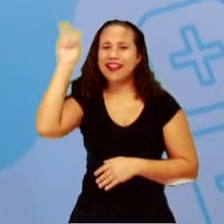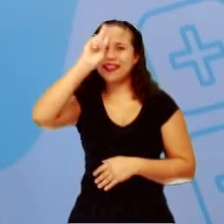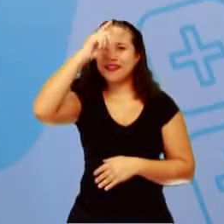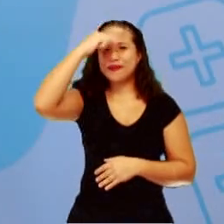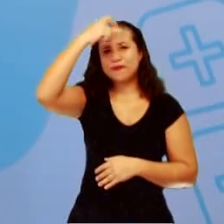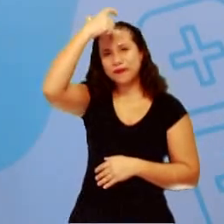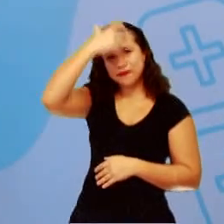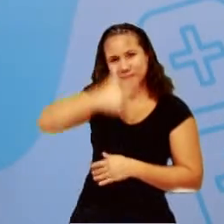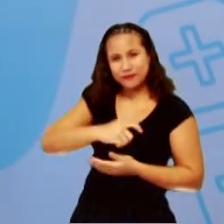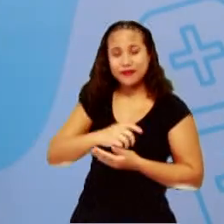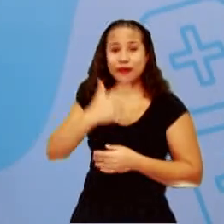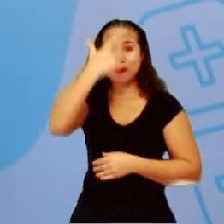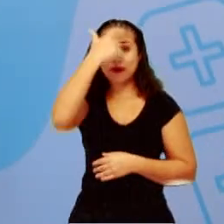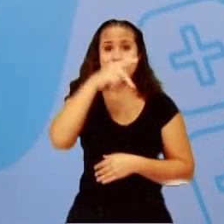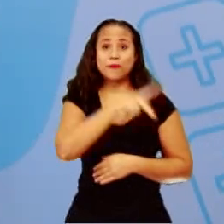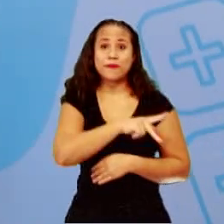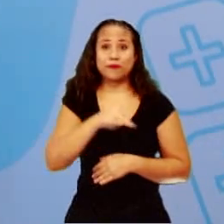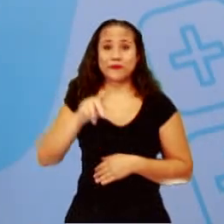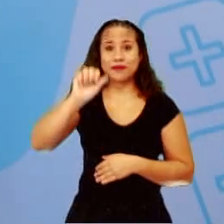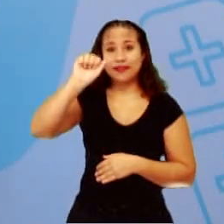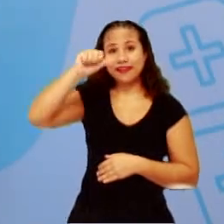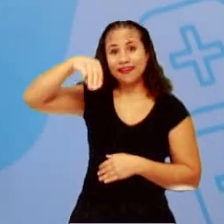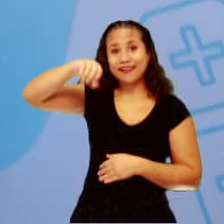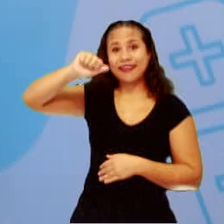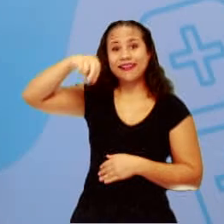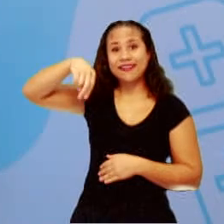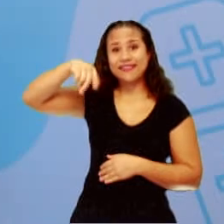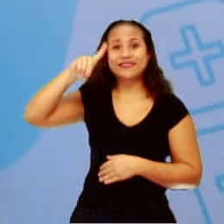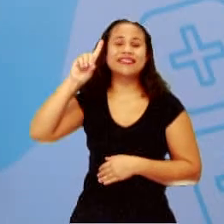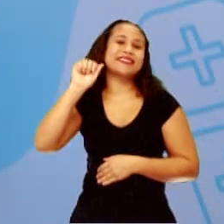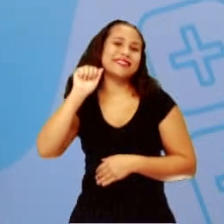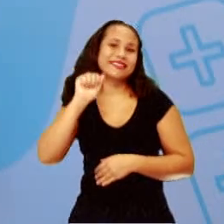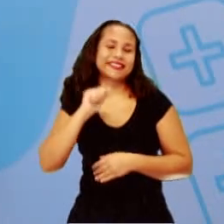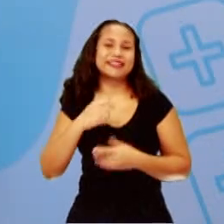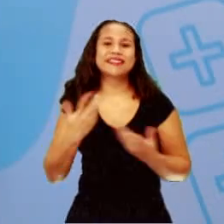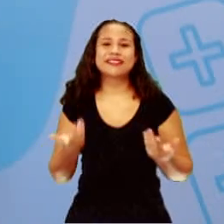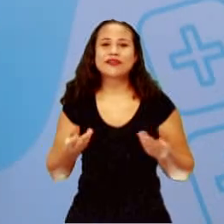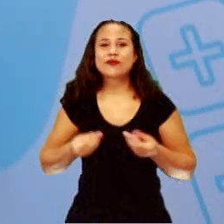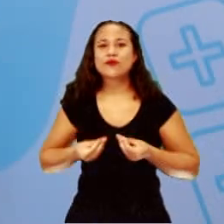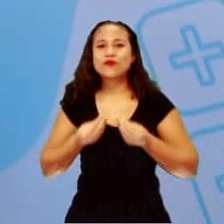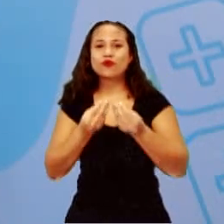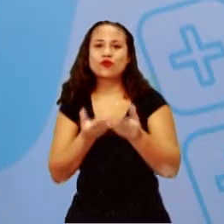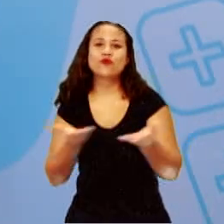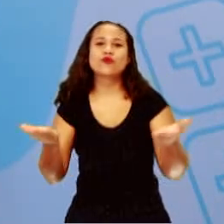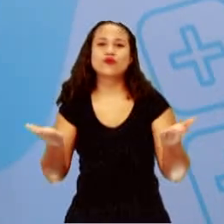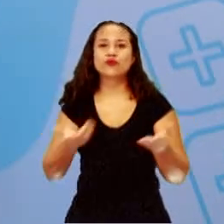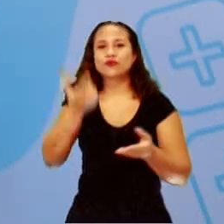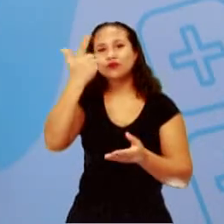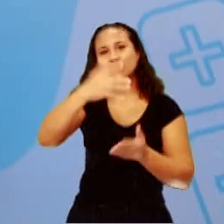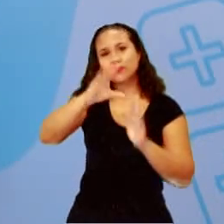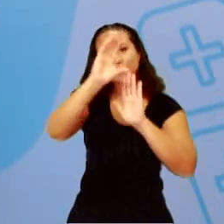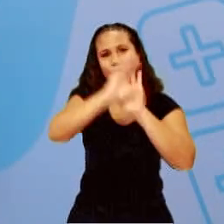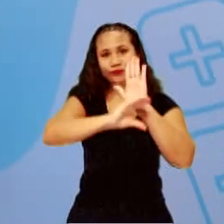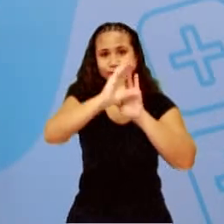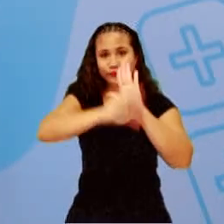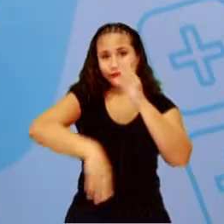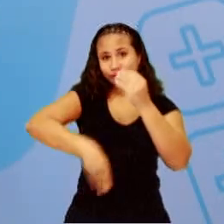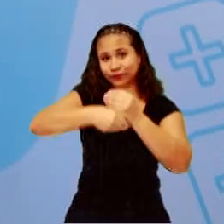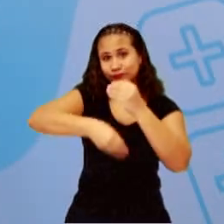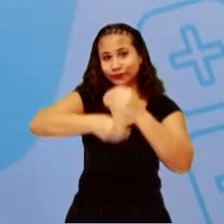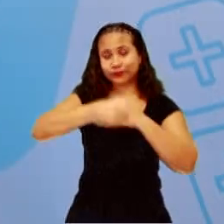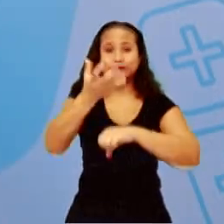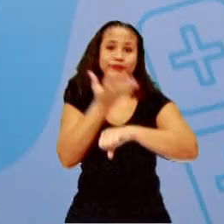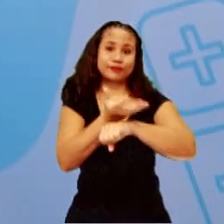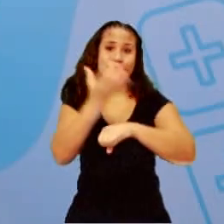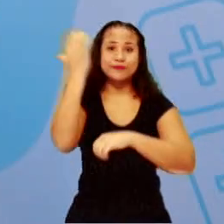lembram de mim? Eu sou a professora Amanda Cisneiros e trago para vocês mais um componente curricular de